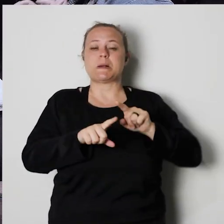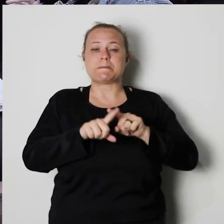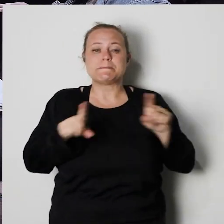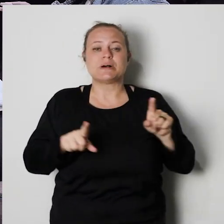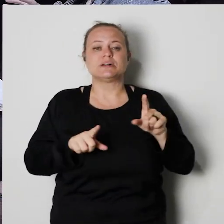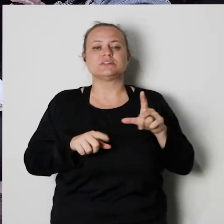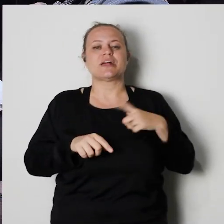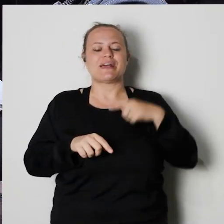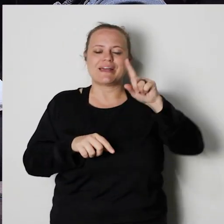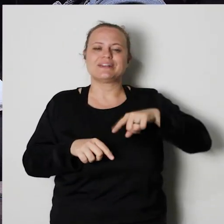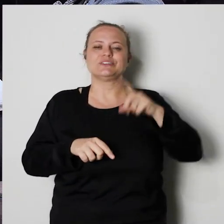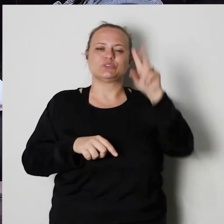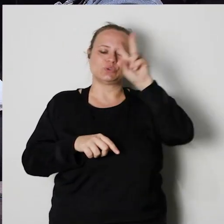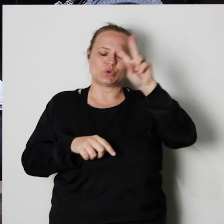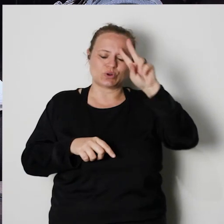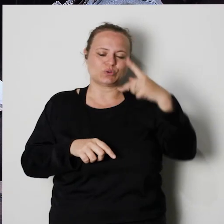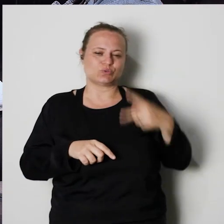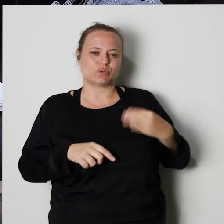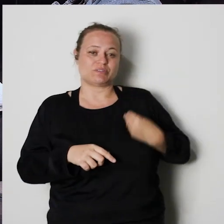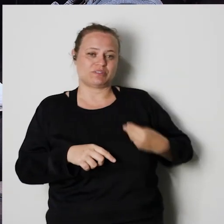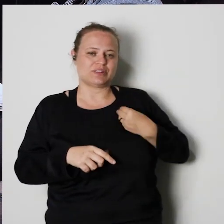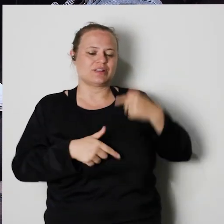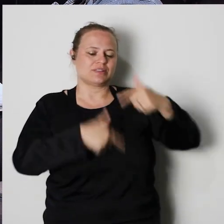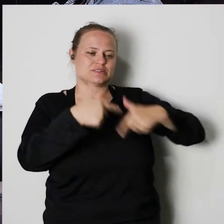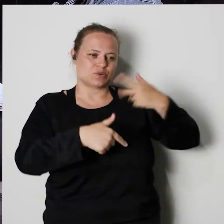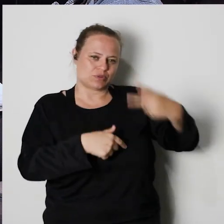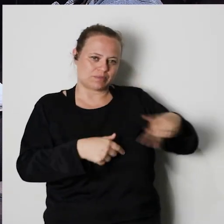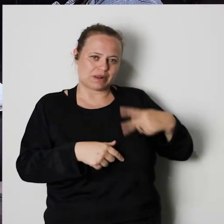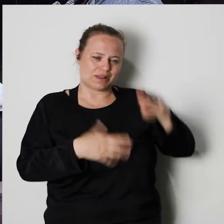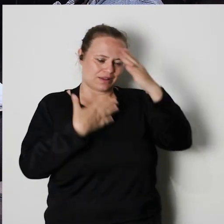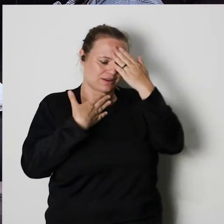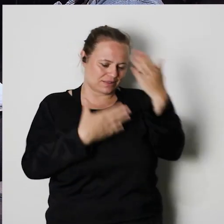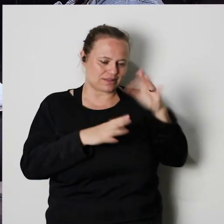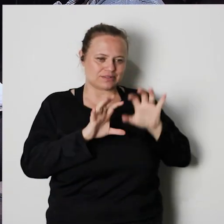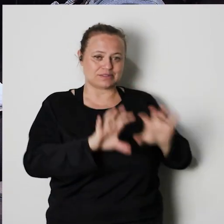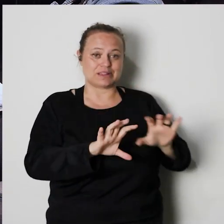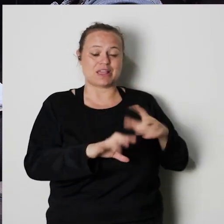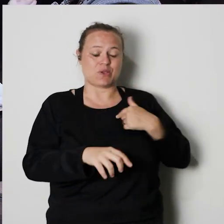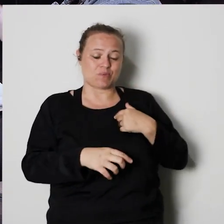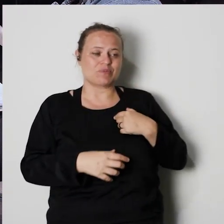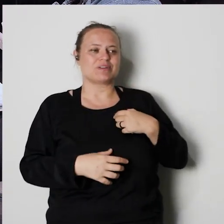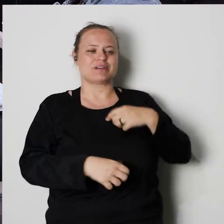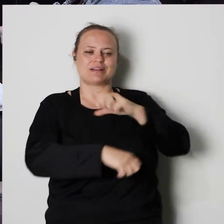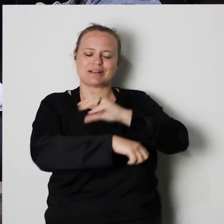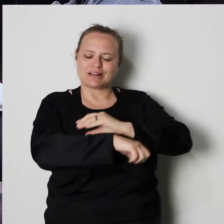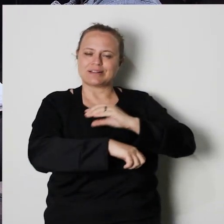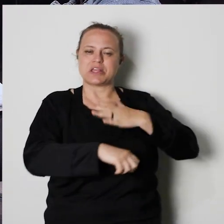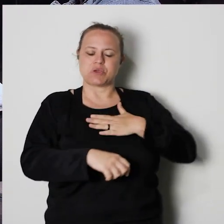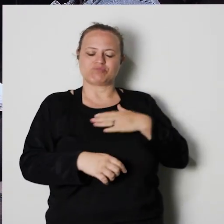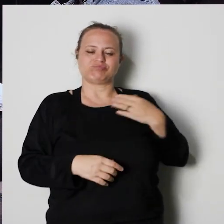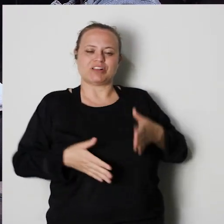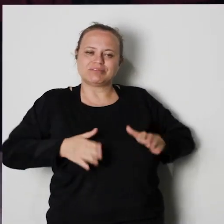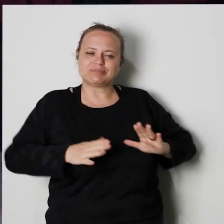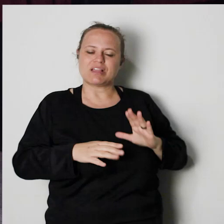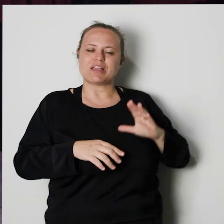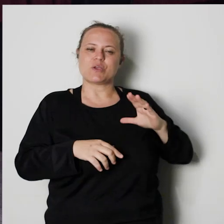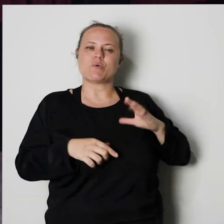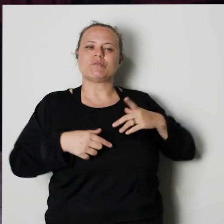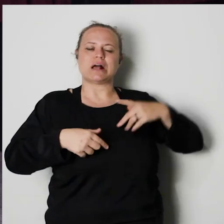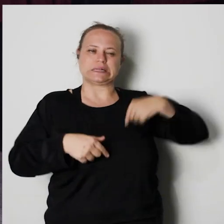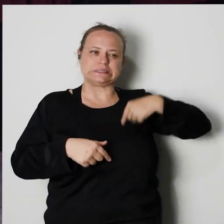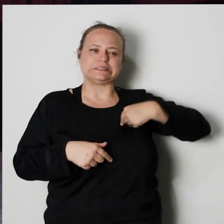gente tentou ser muito pontual, mas é realmente uma história de vida e trabalho que a gente agradece,